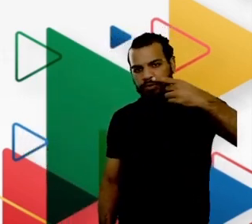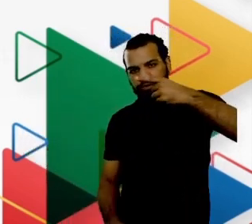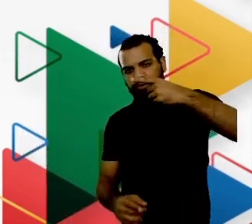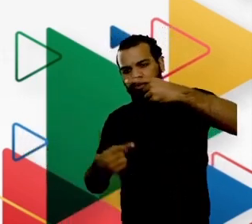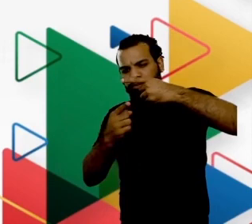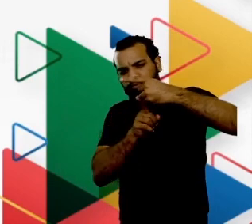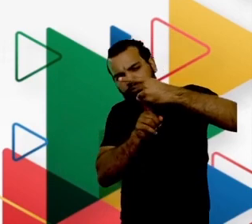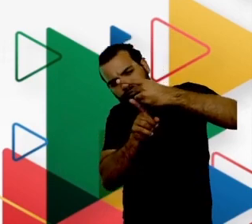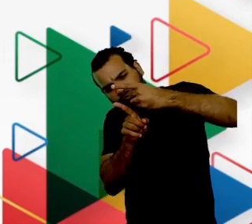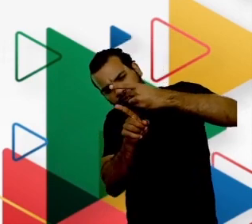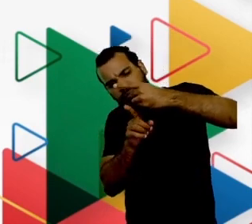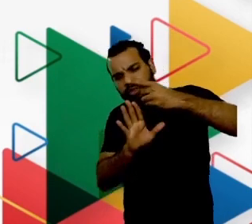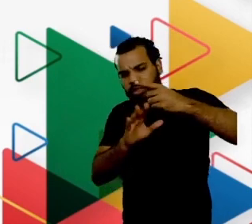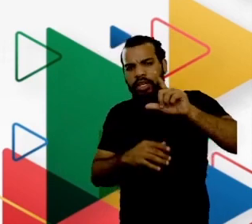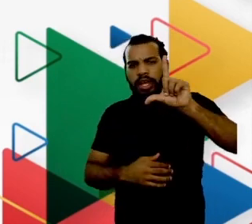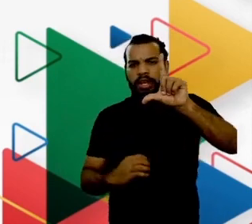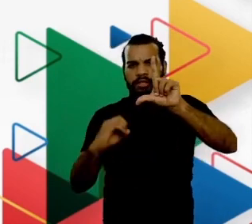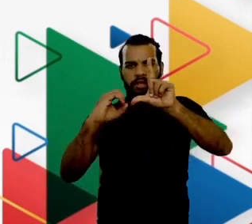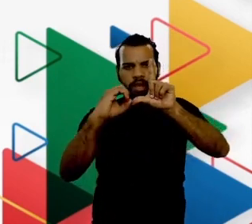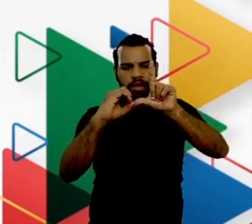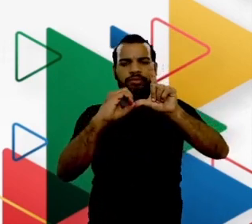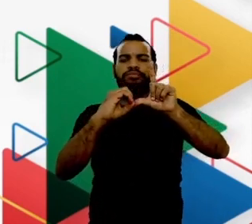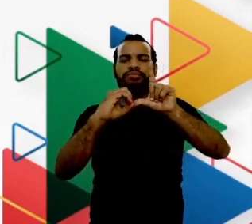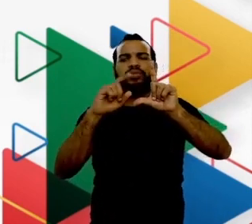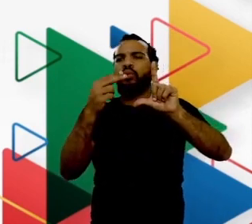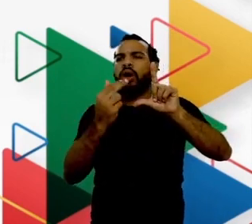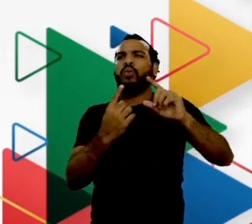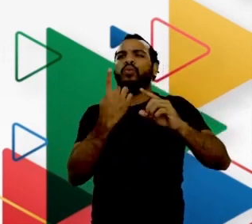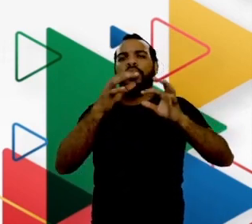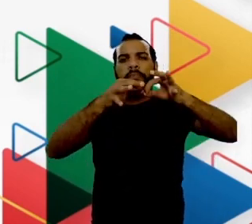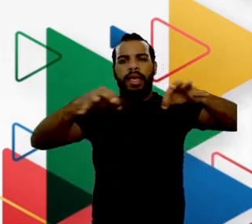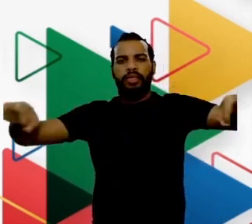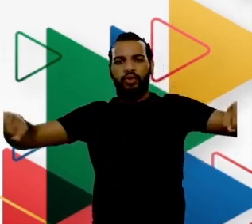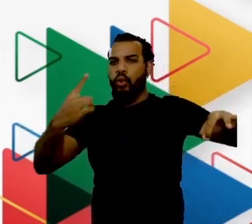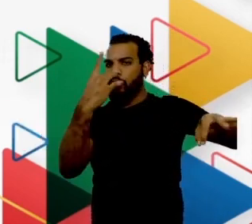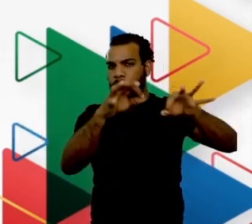que o L0 seja igual a 1 metro.